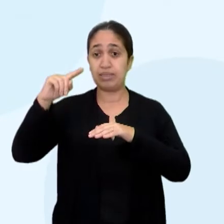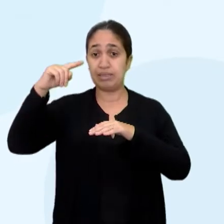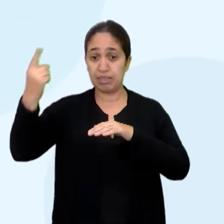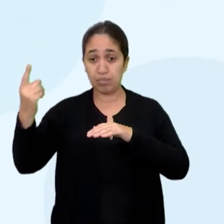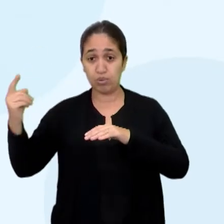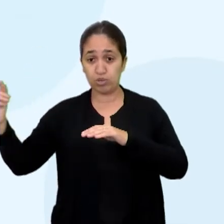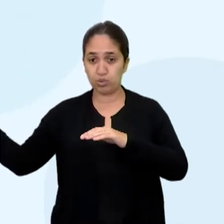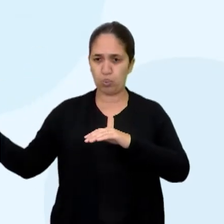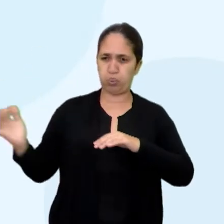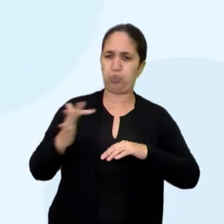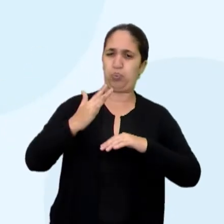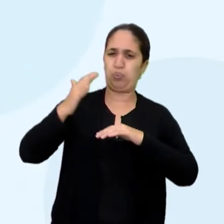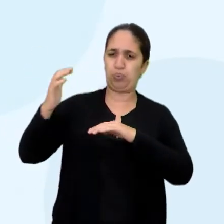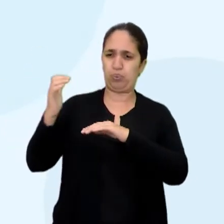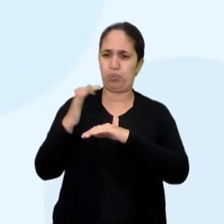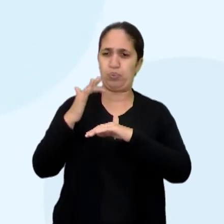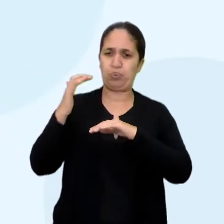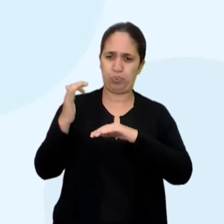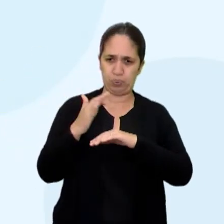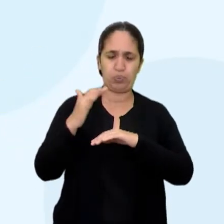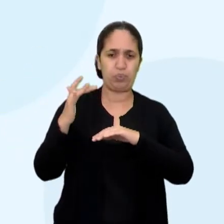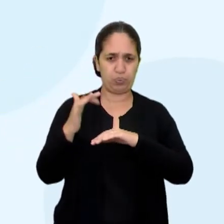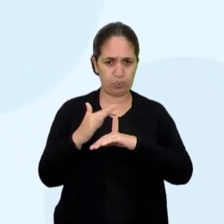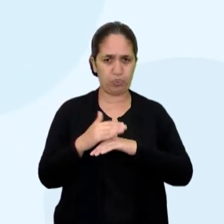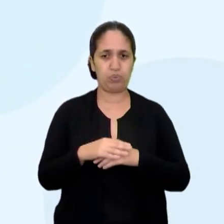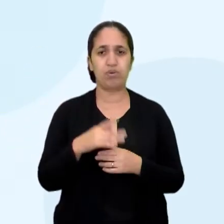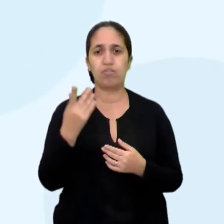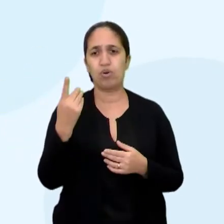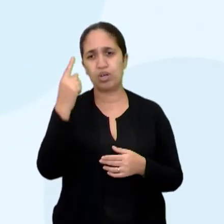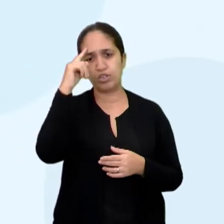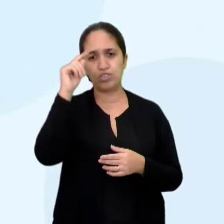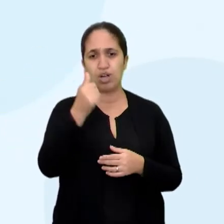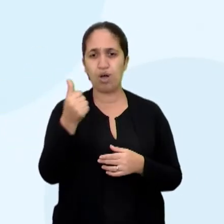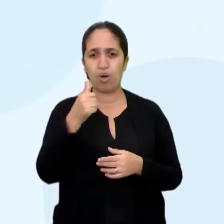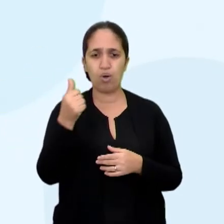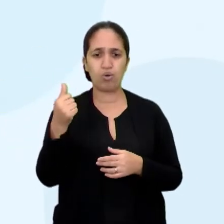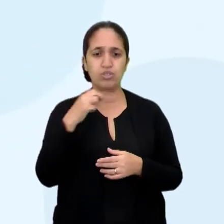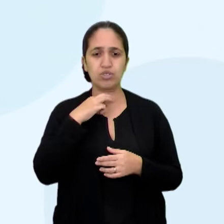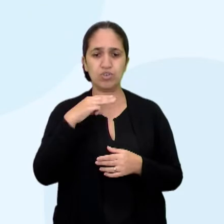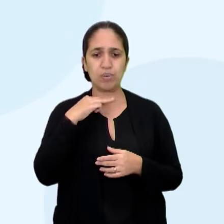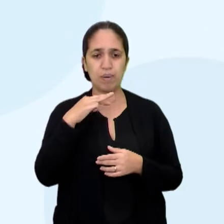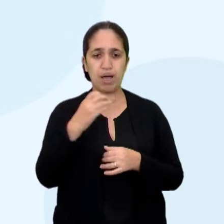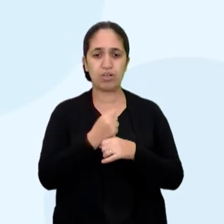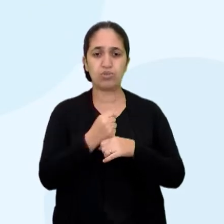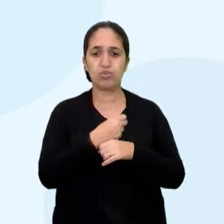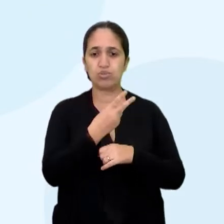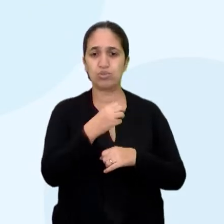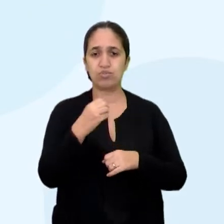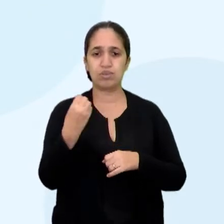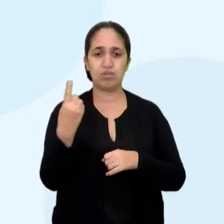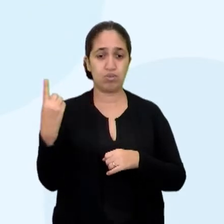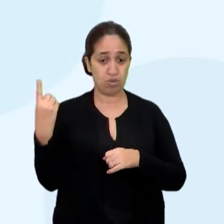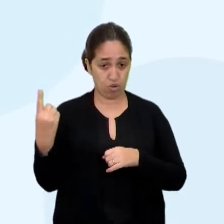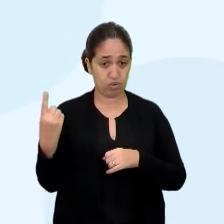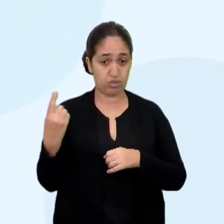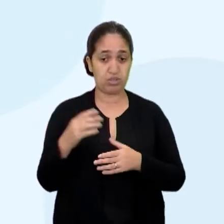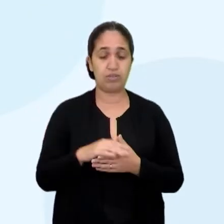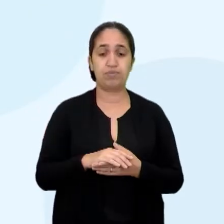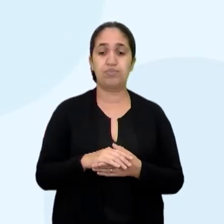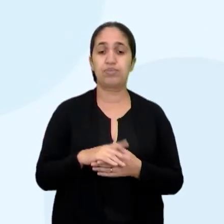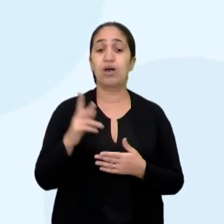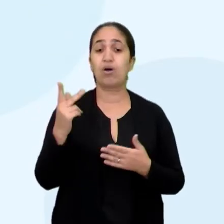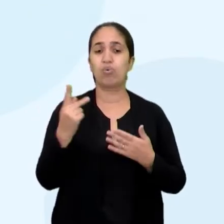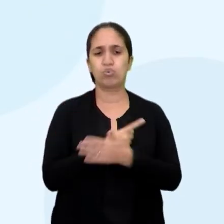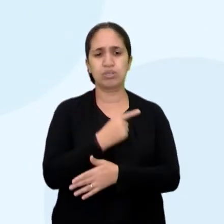né? Então teve lá o terremoto, ele aconteceu em 11 de março de 2011, e teve uma maior magnitude que